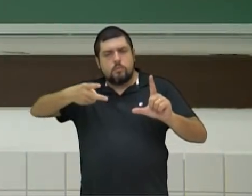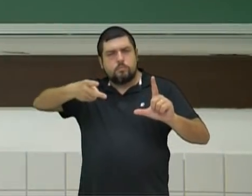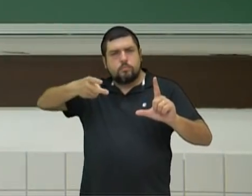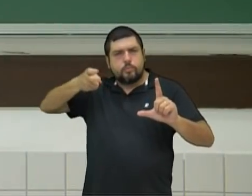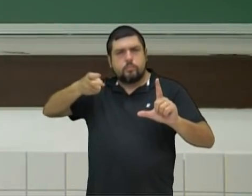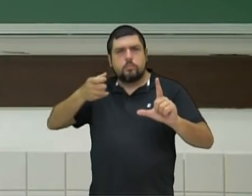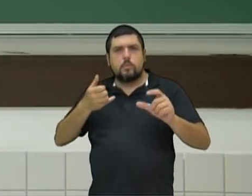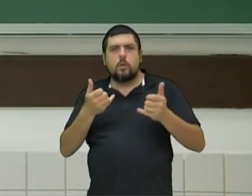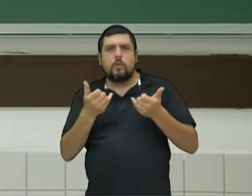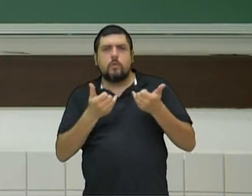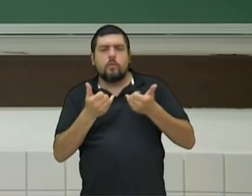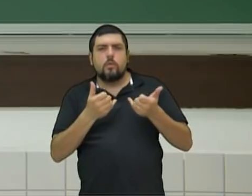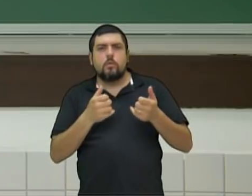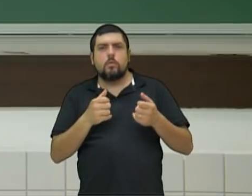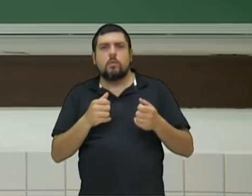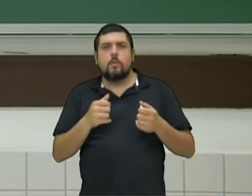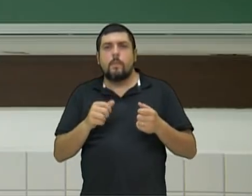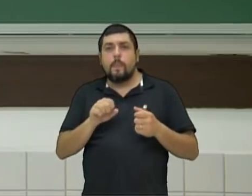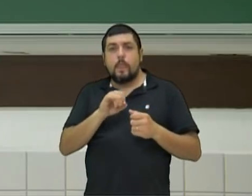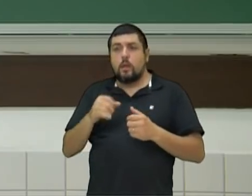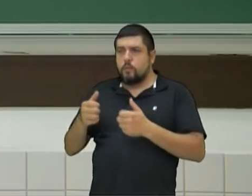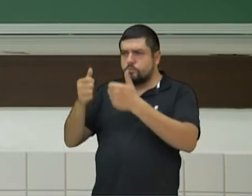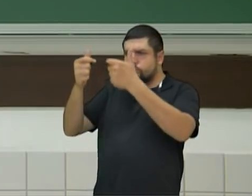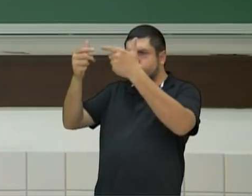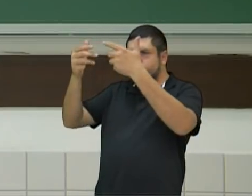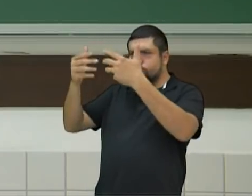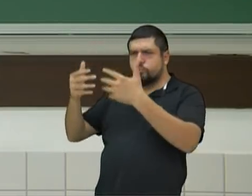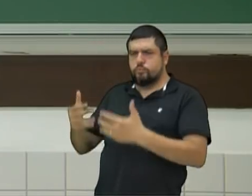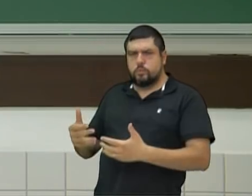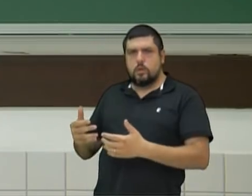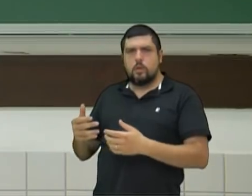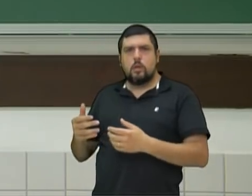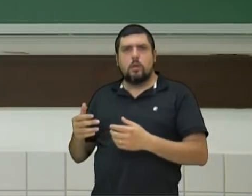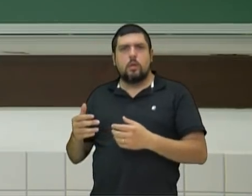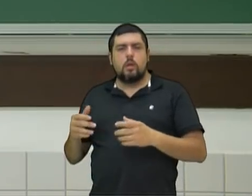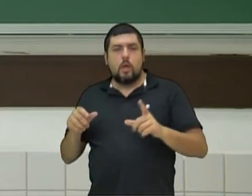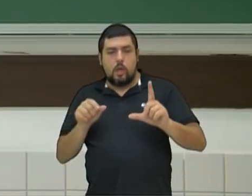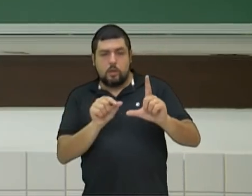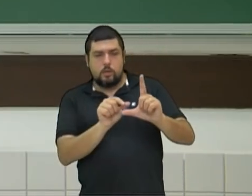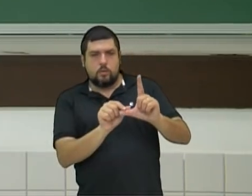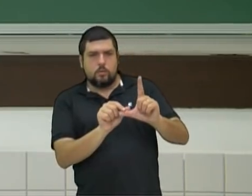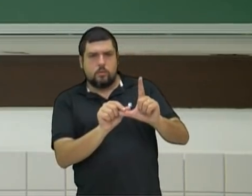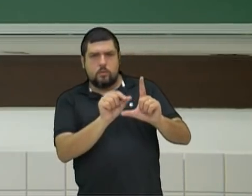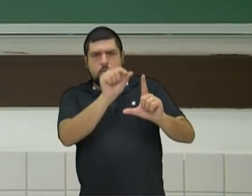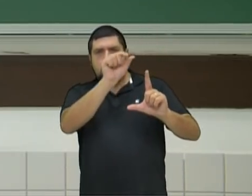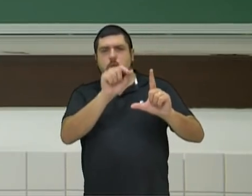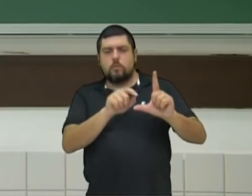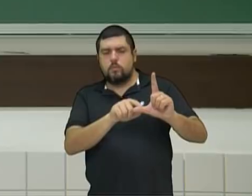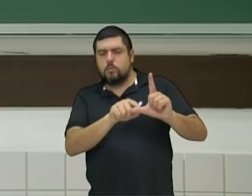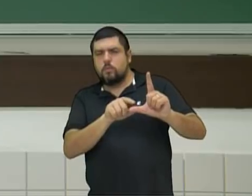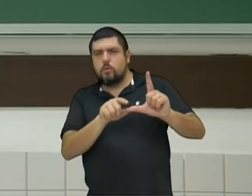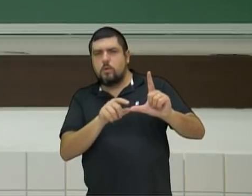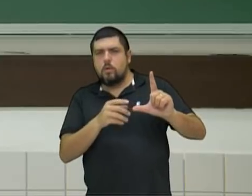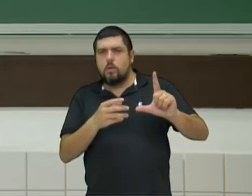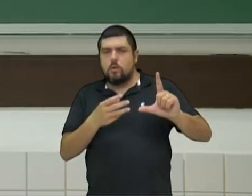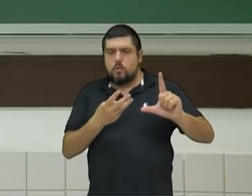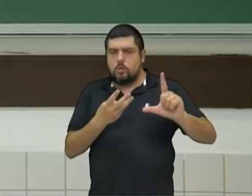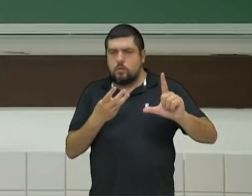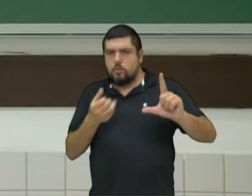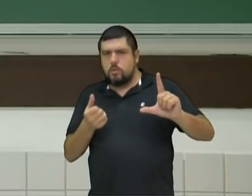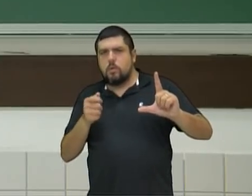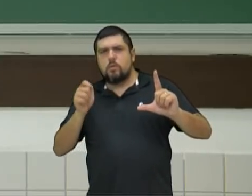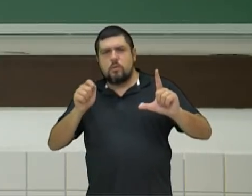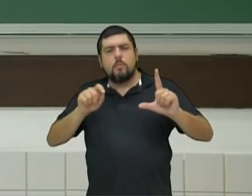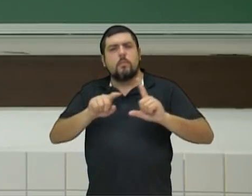às vezes não estão bem claros ali. Quando você olha para o gráfico, não estava escrito 36, mas você consegue analisar. Claro, de uma forma simples,